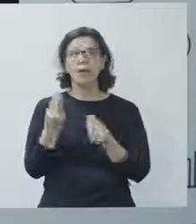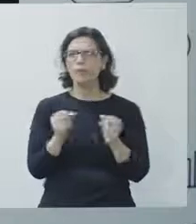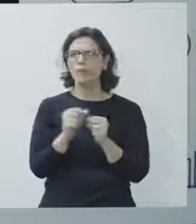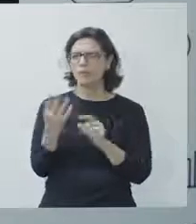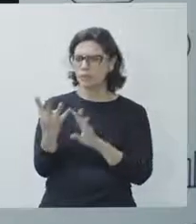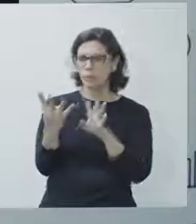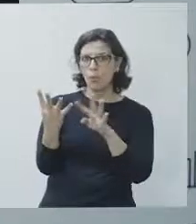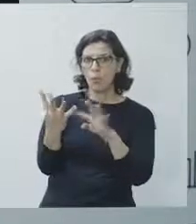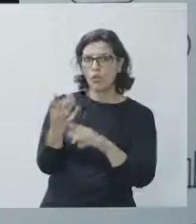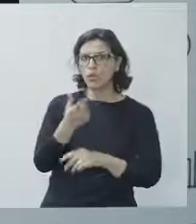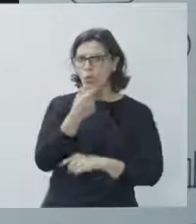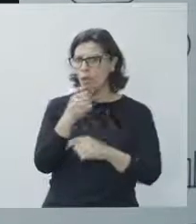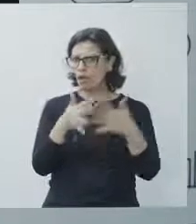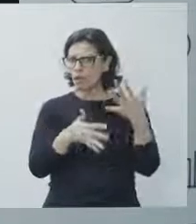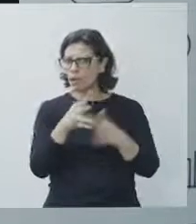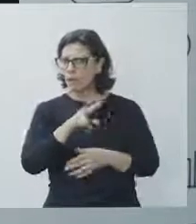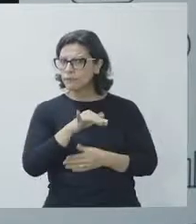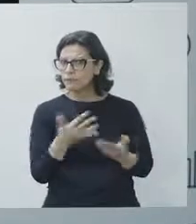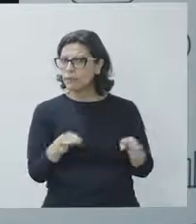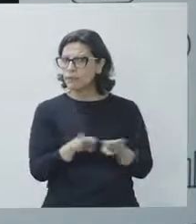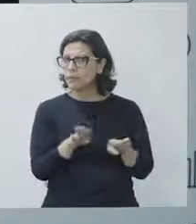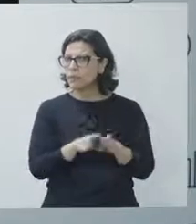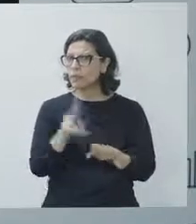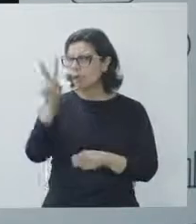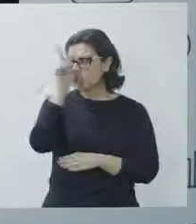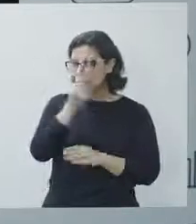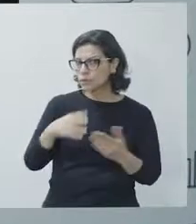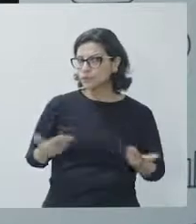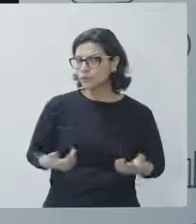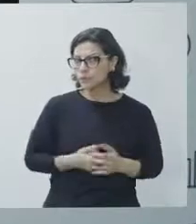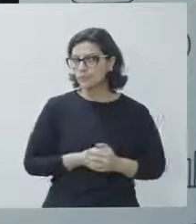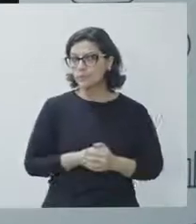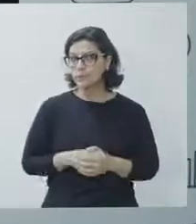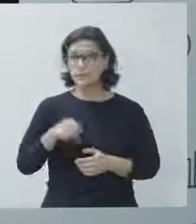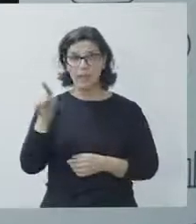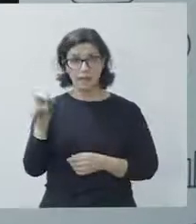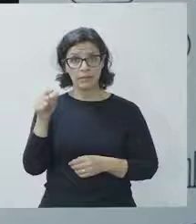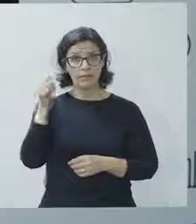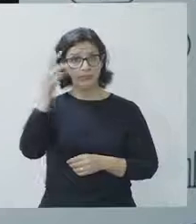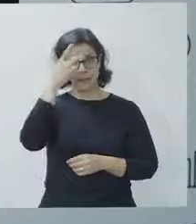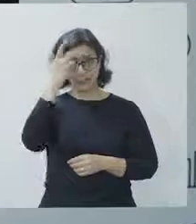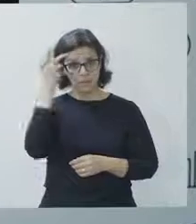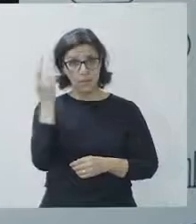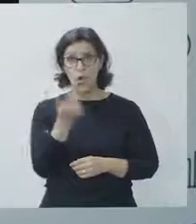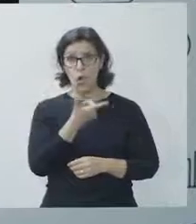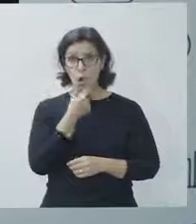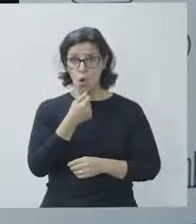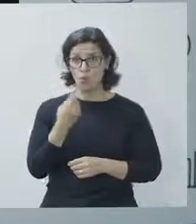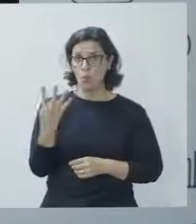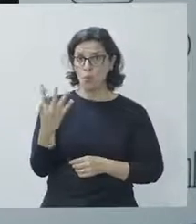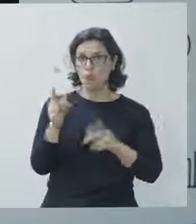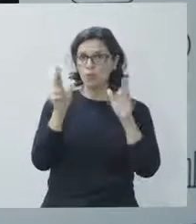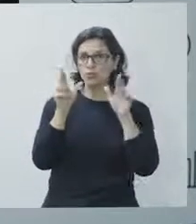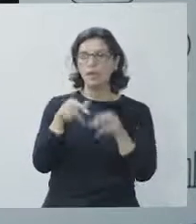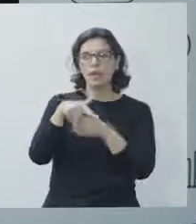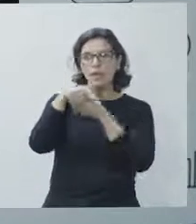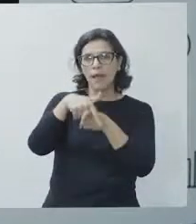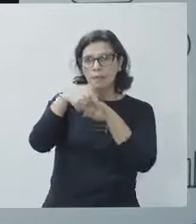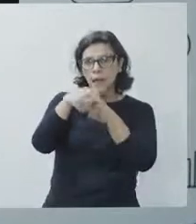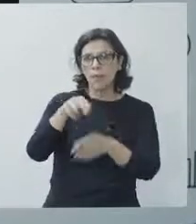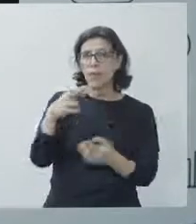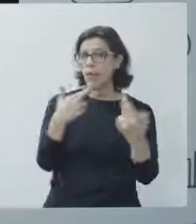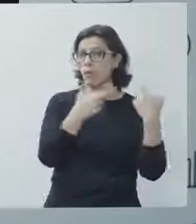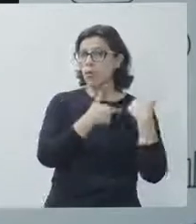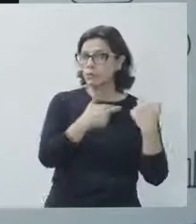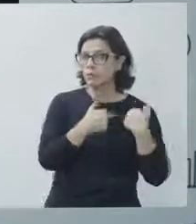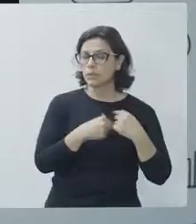essa quarta pessoa vai atrapalhar a nossa história? Será que esta pessoa vai ser a